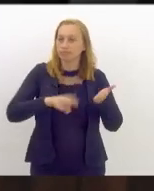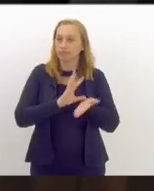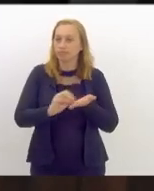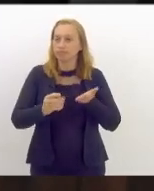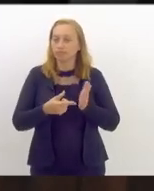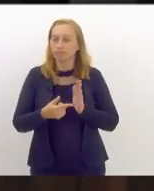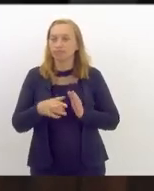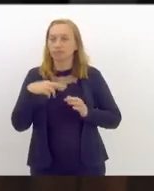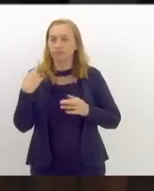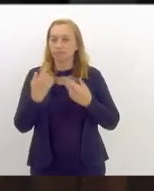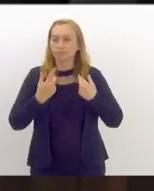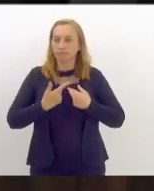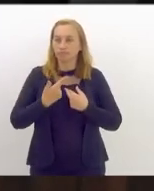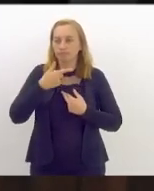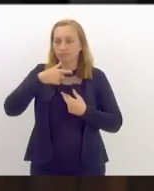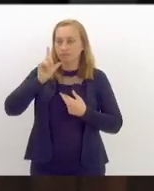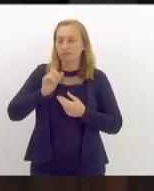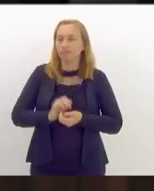anterior